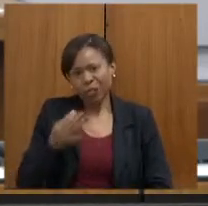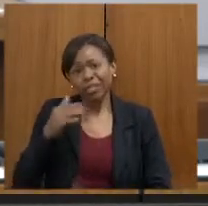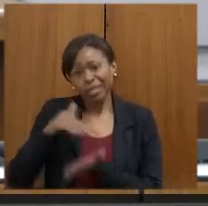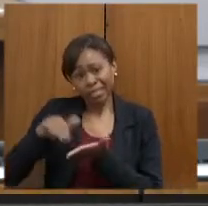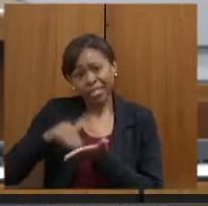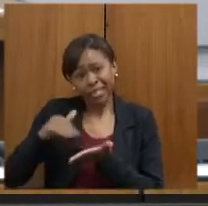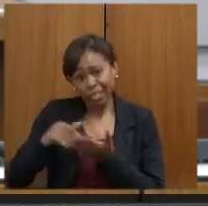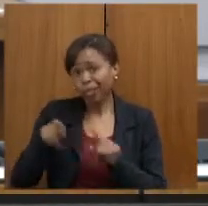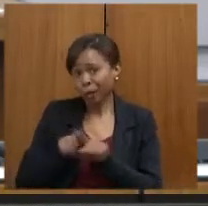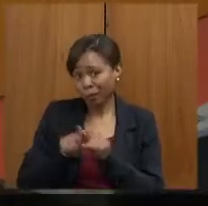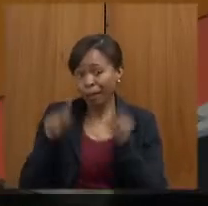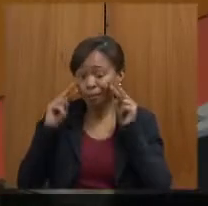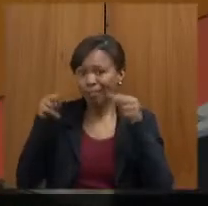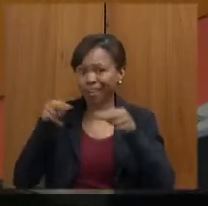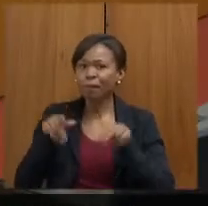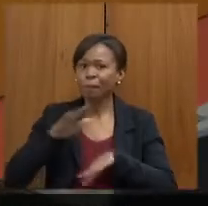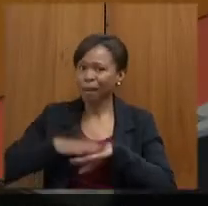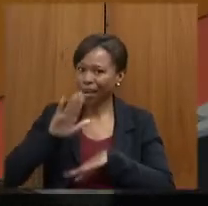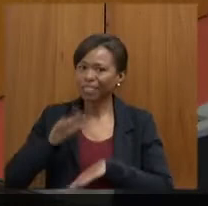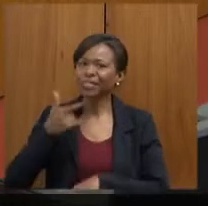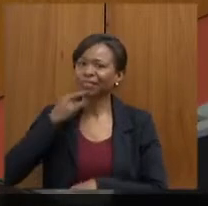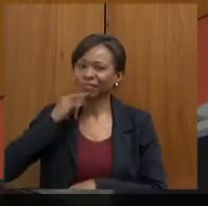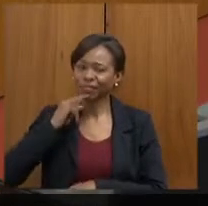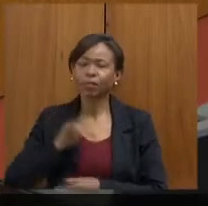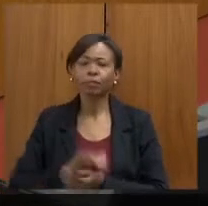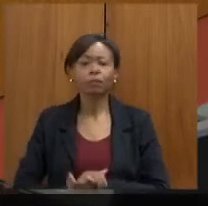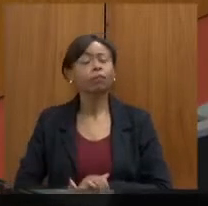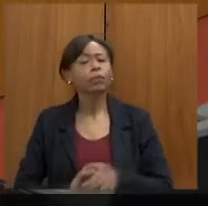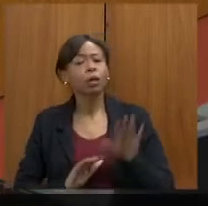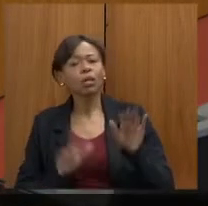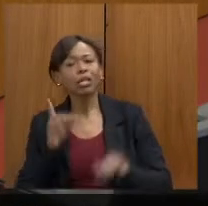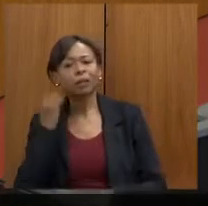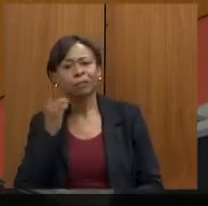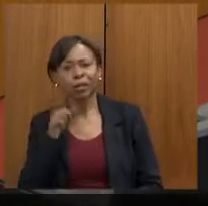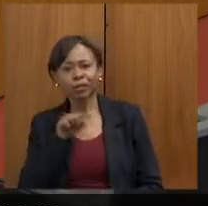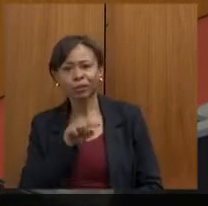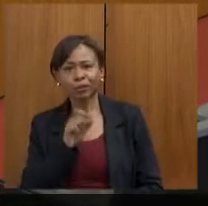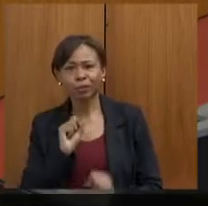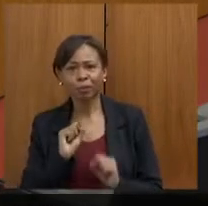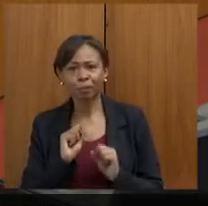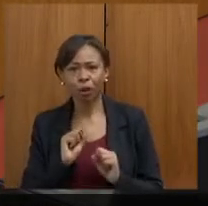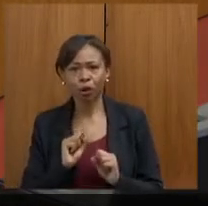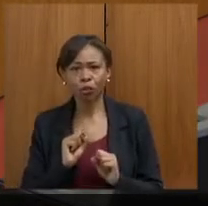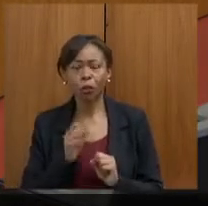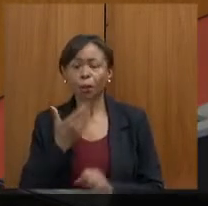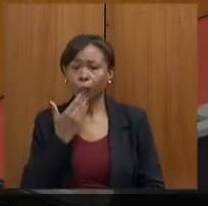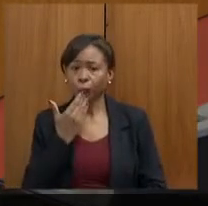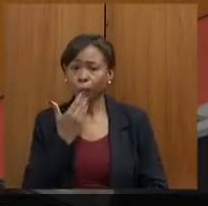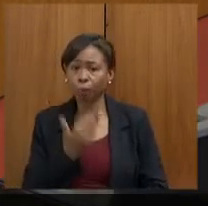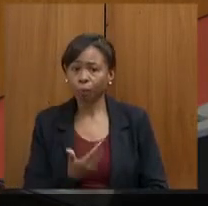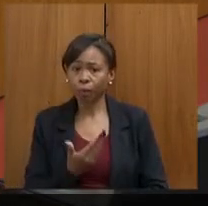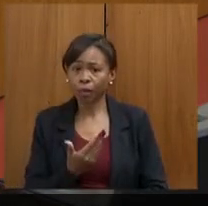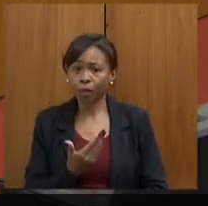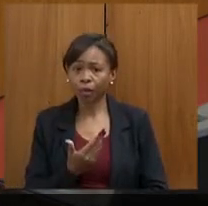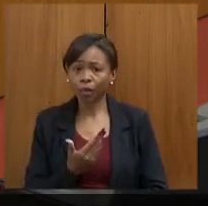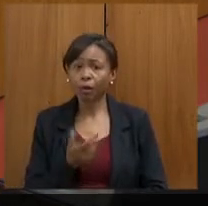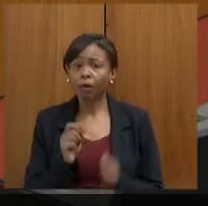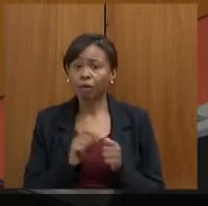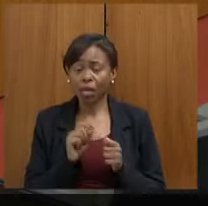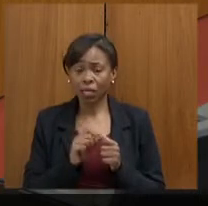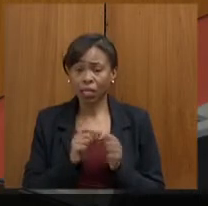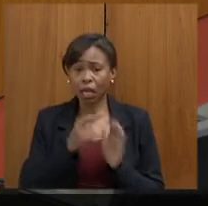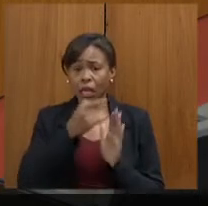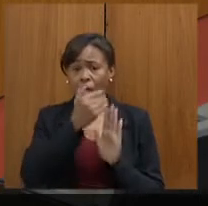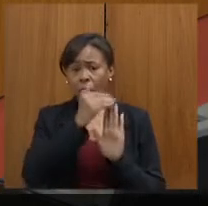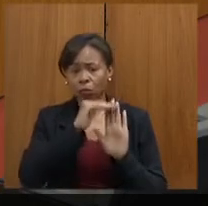trabalhar mais esse produto Deputado de um excelência pode a requerer pode fazer um requerimento